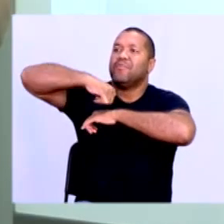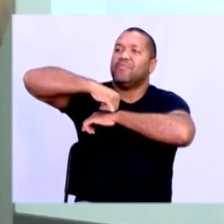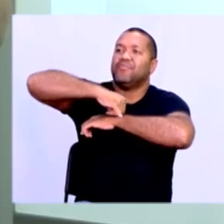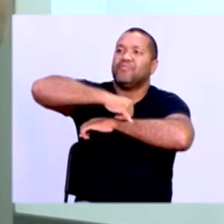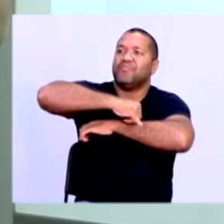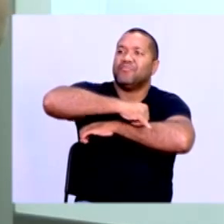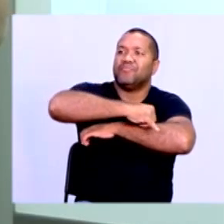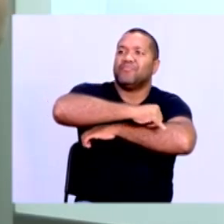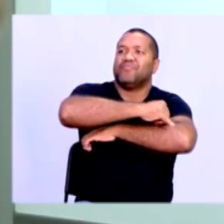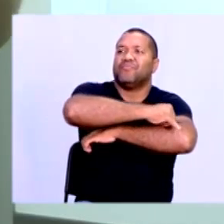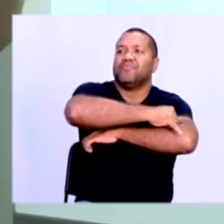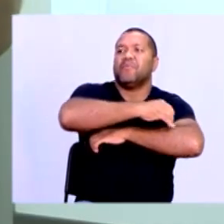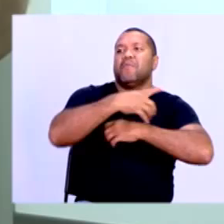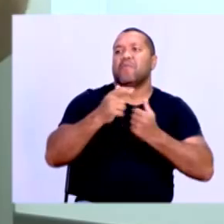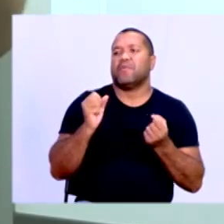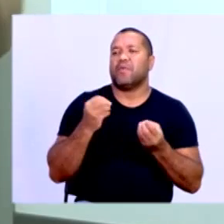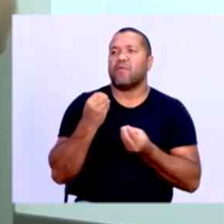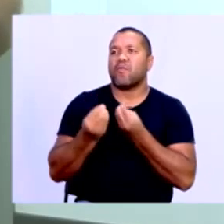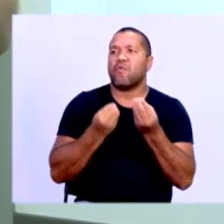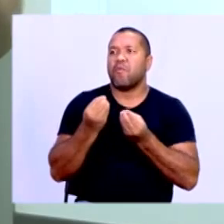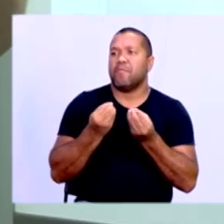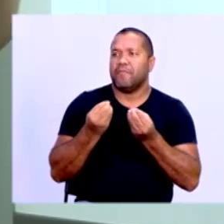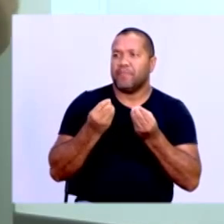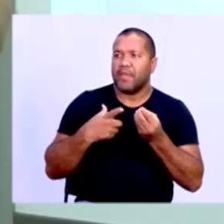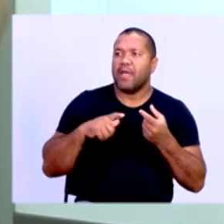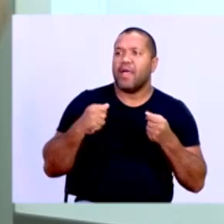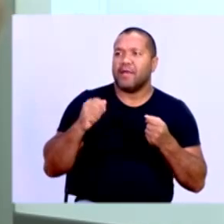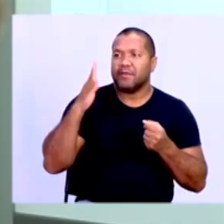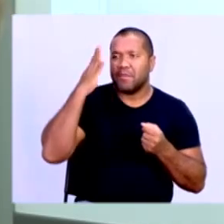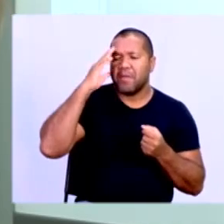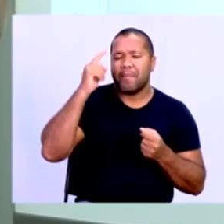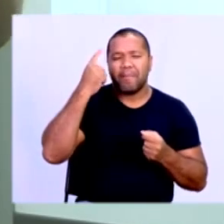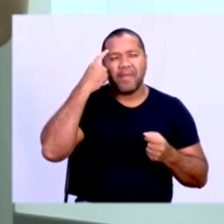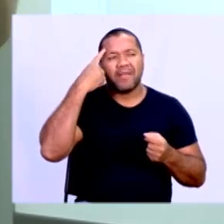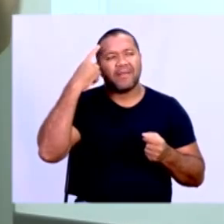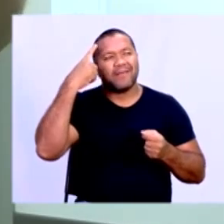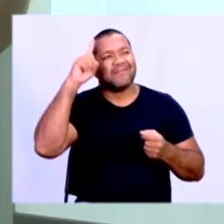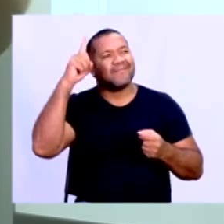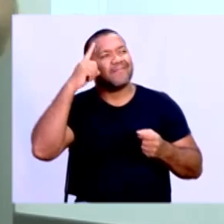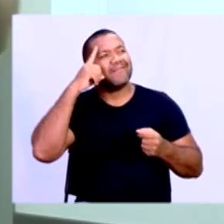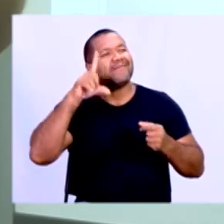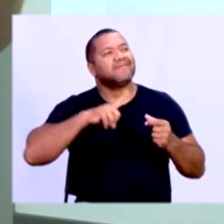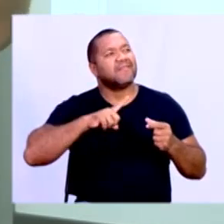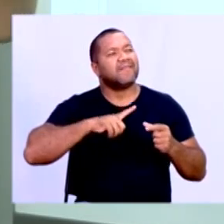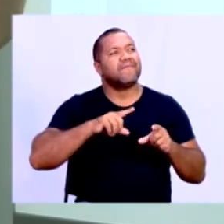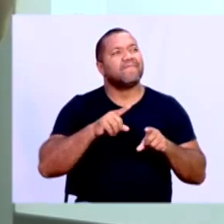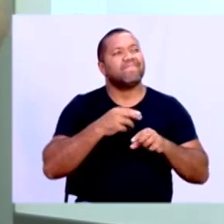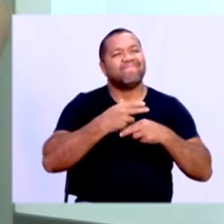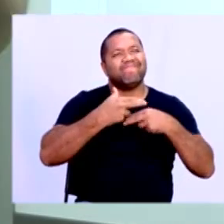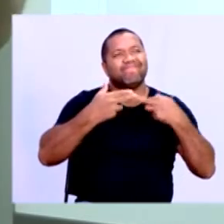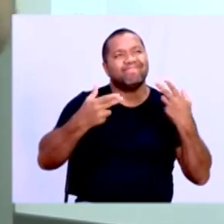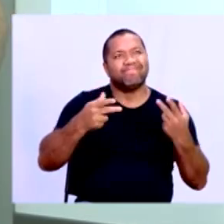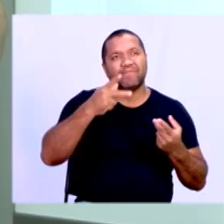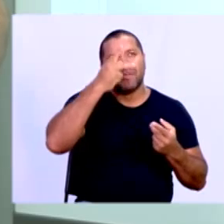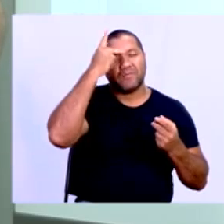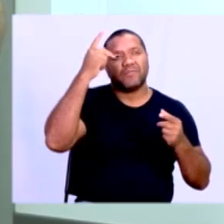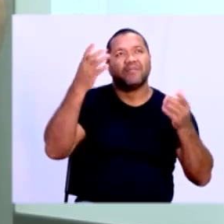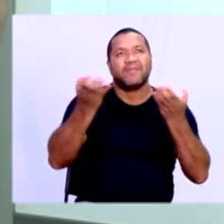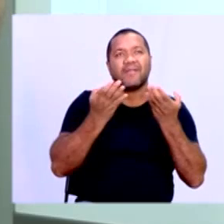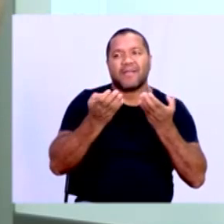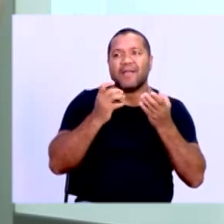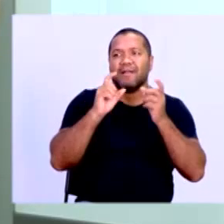Então o controlador é justamente isso. Olha, imagine a ideia, que tem vários usuários solicitando páginas de